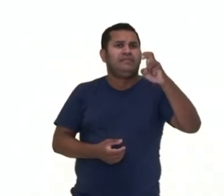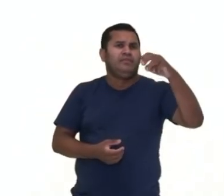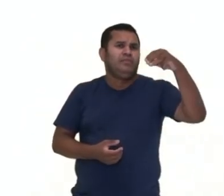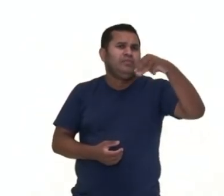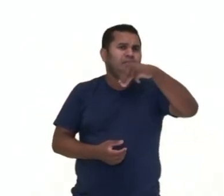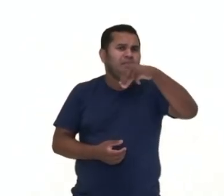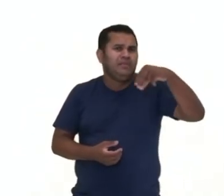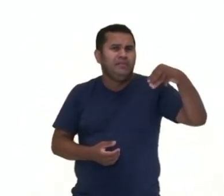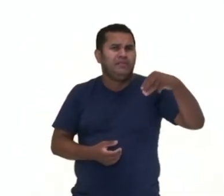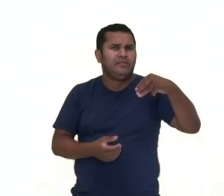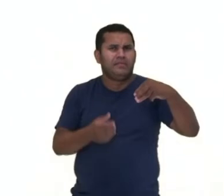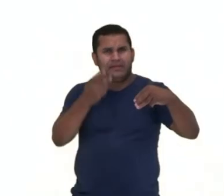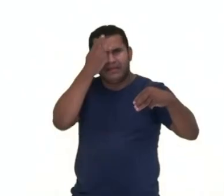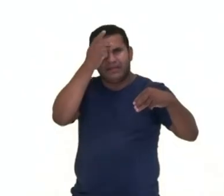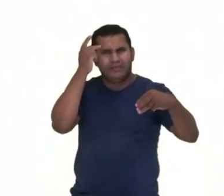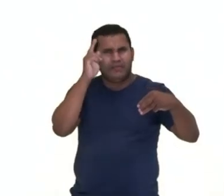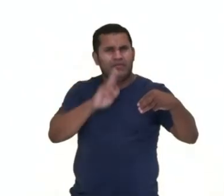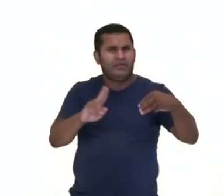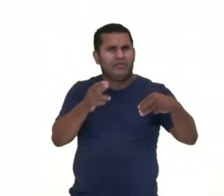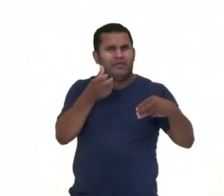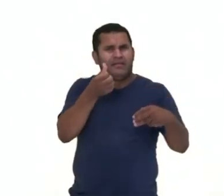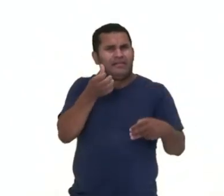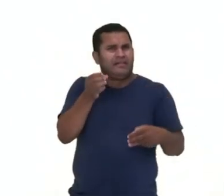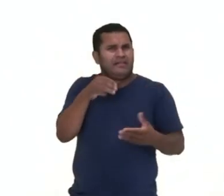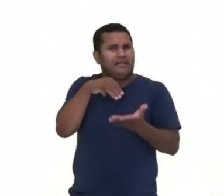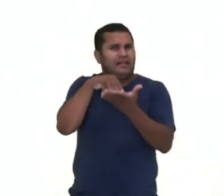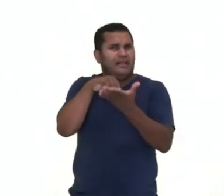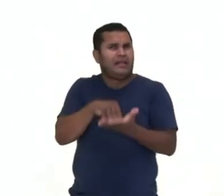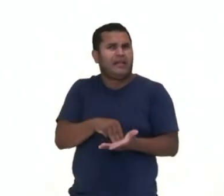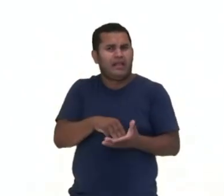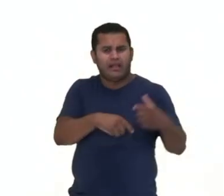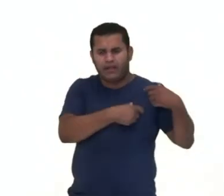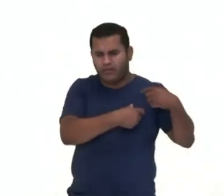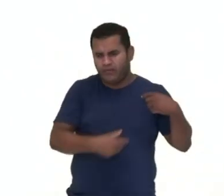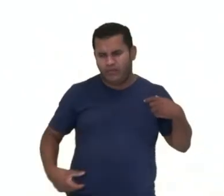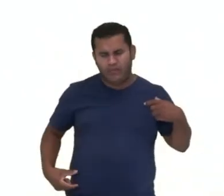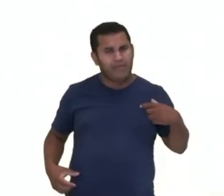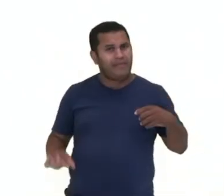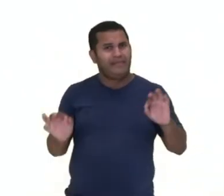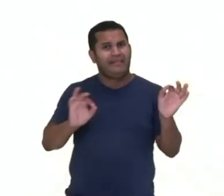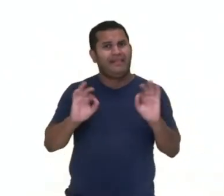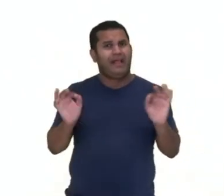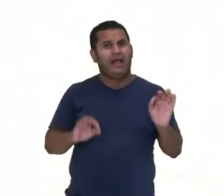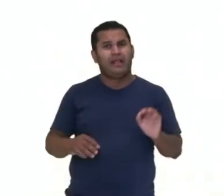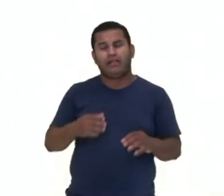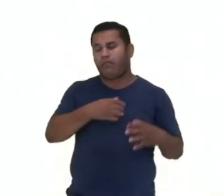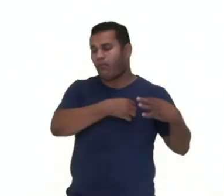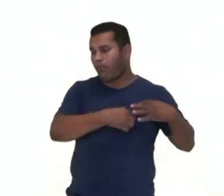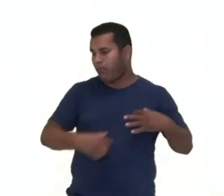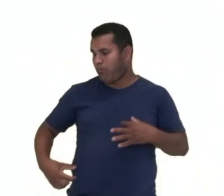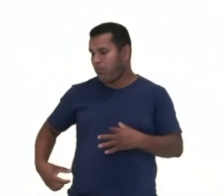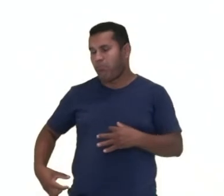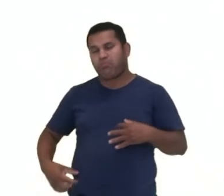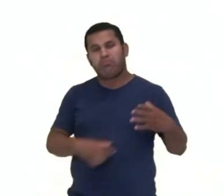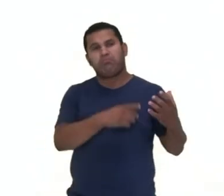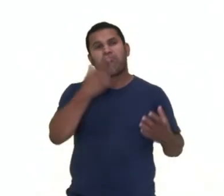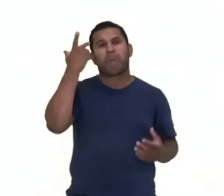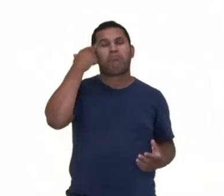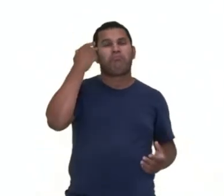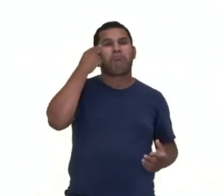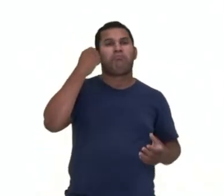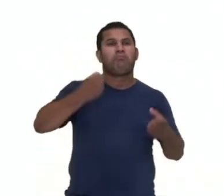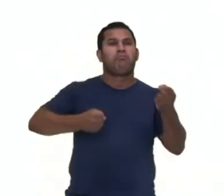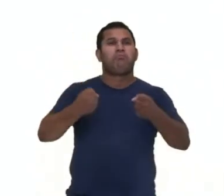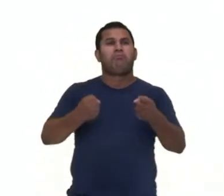responda. Caso a pessoa de 60 kg não estivesse utilizando o cinto de segurança, iria continuar com a mesma velocidade até o carro bater no